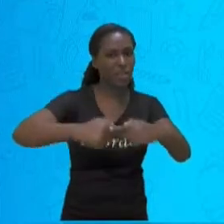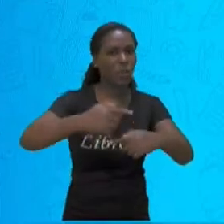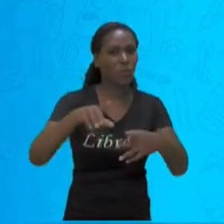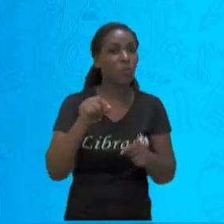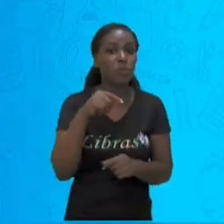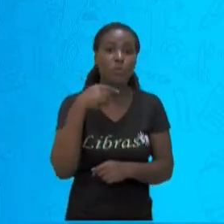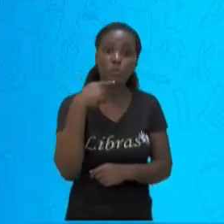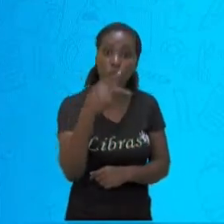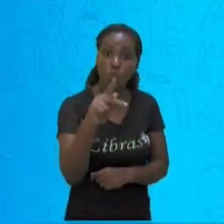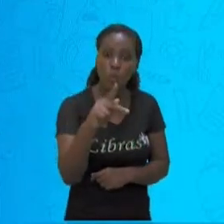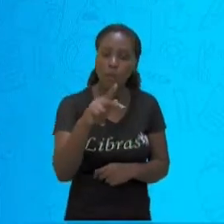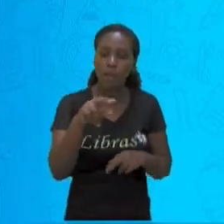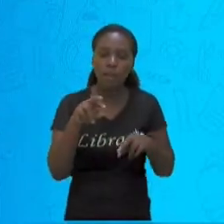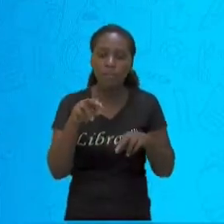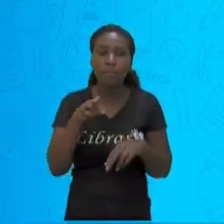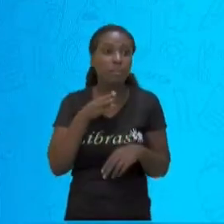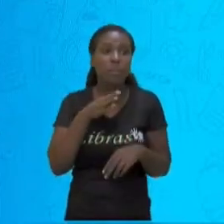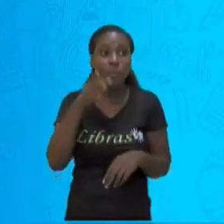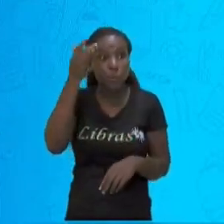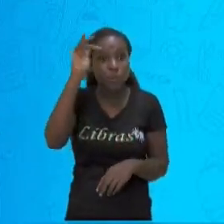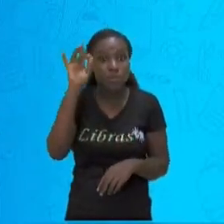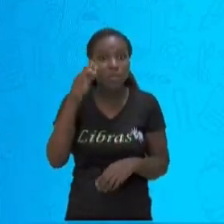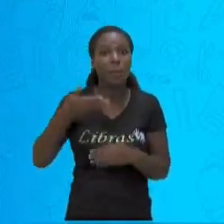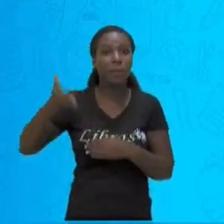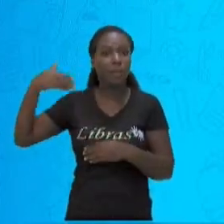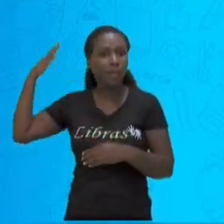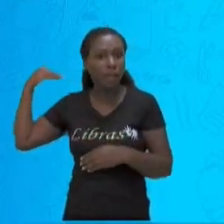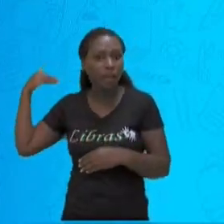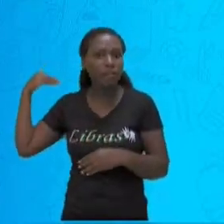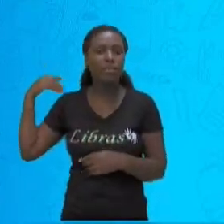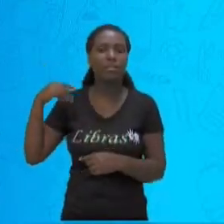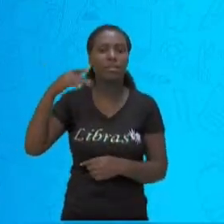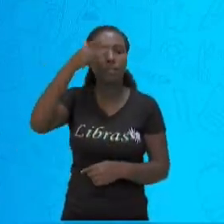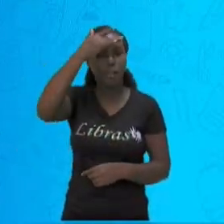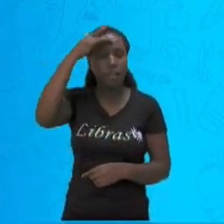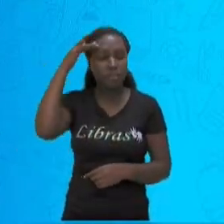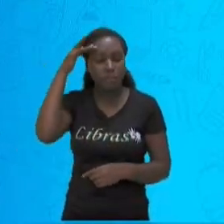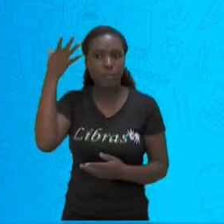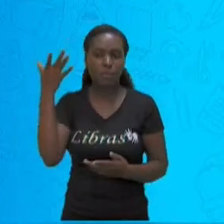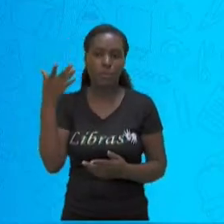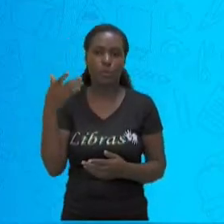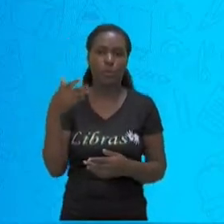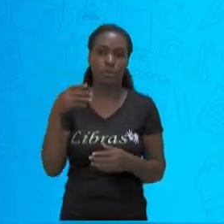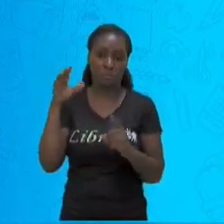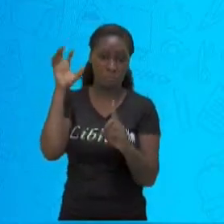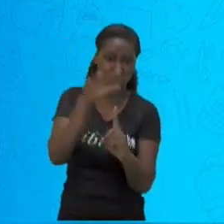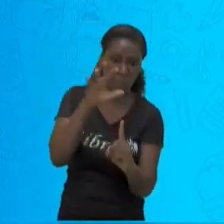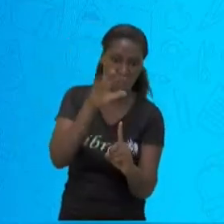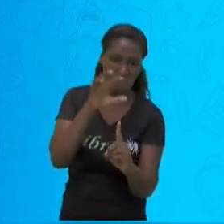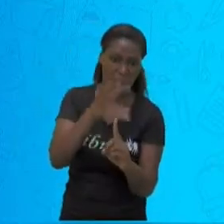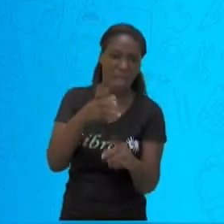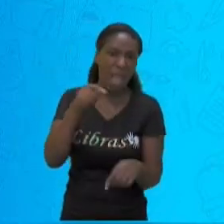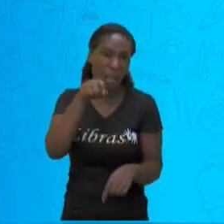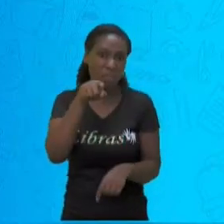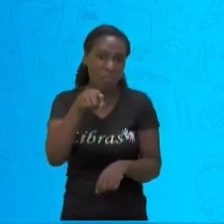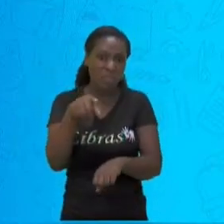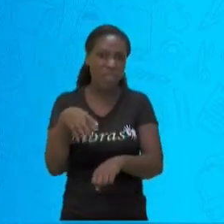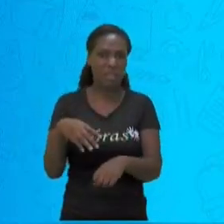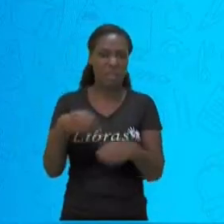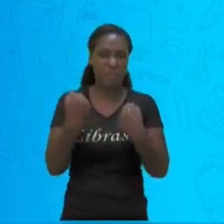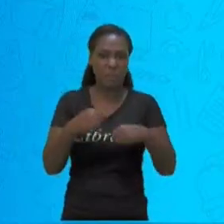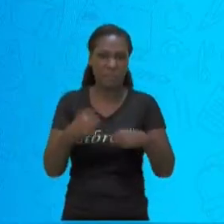meu cabelo, que não era liso, a minha mãe foi aconselhada a mandar para a escola com o cabelo